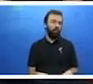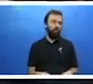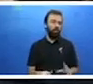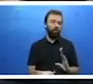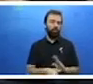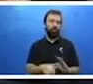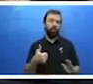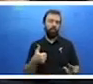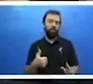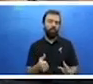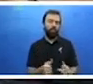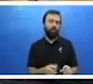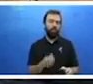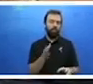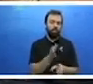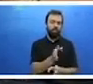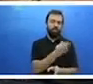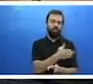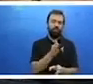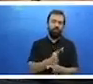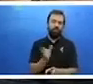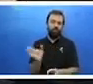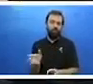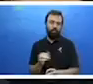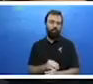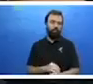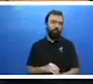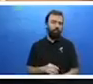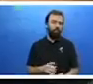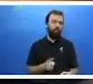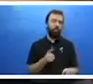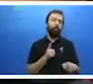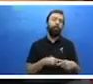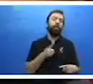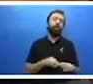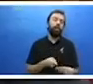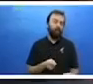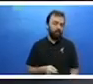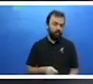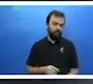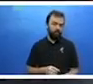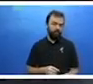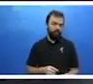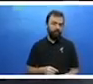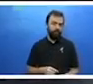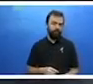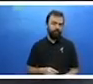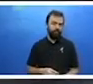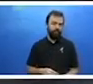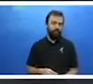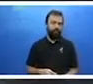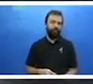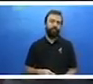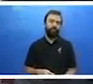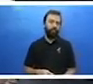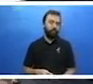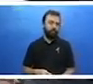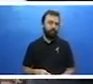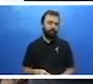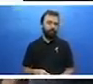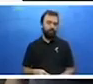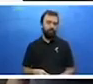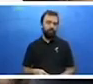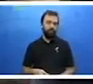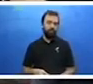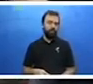primeira divisão regional, em 1942. Critérios, quer dizer, qual critério que eles usaram para